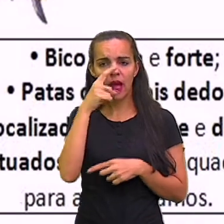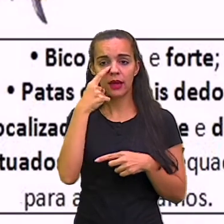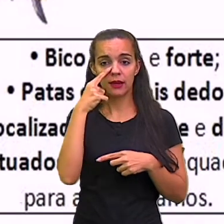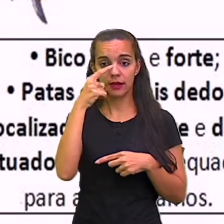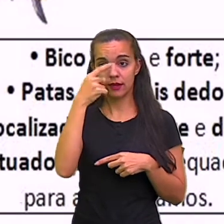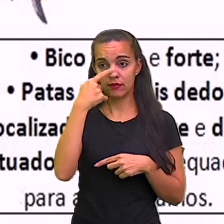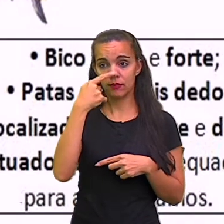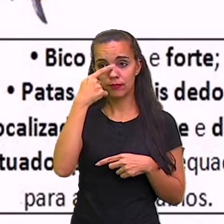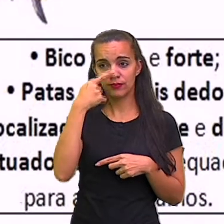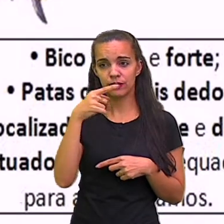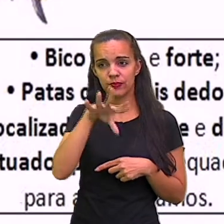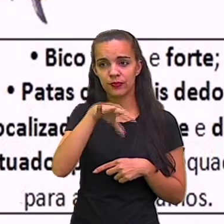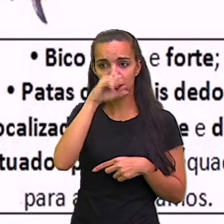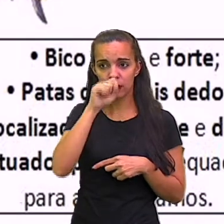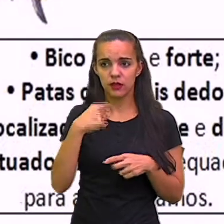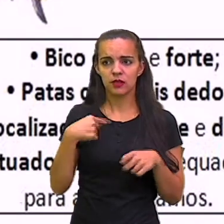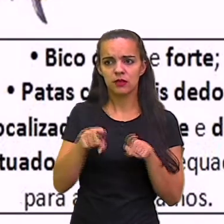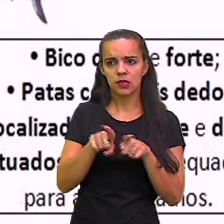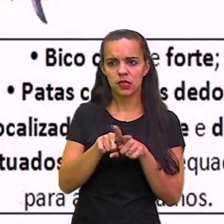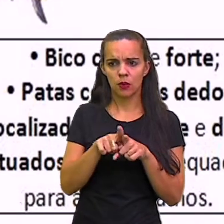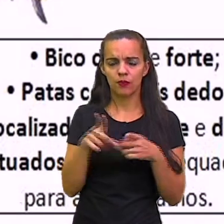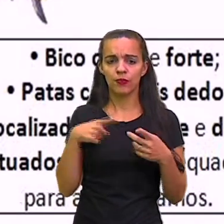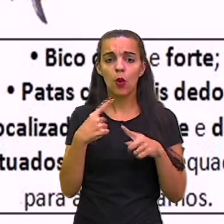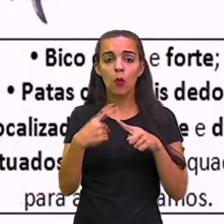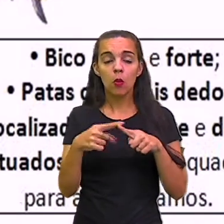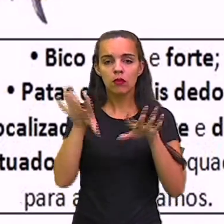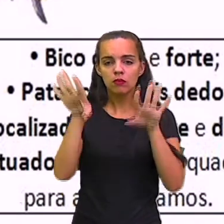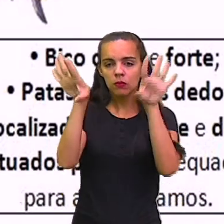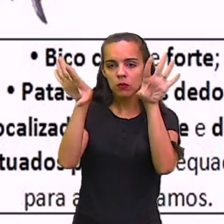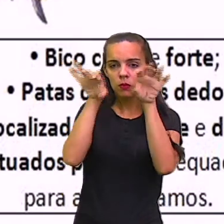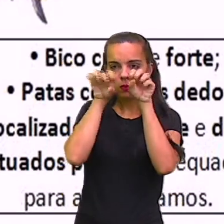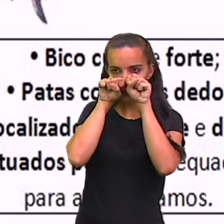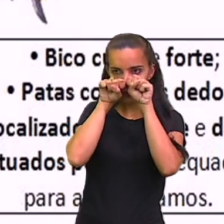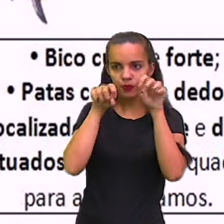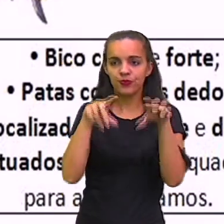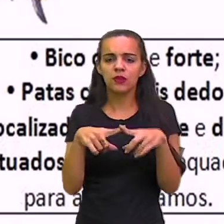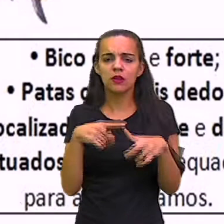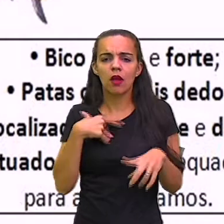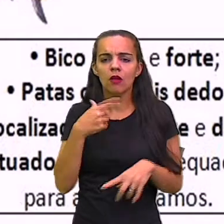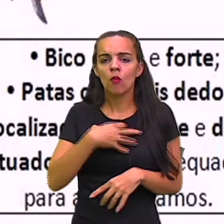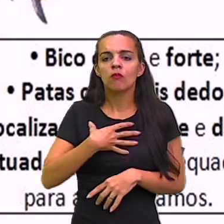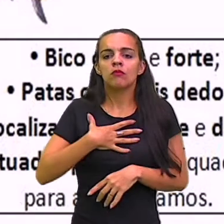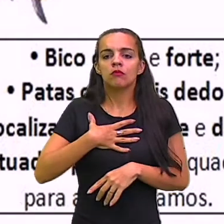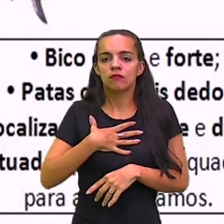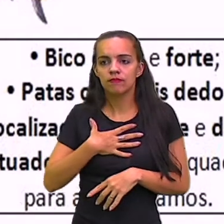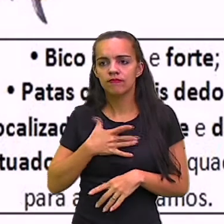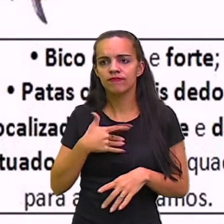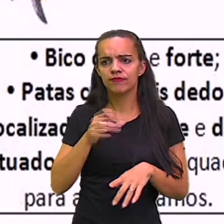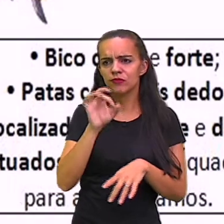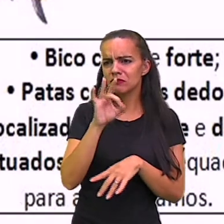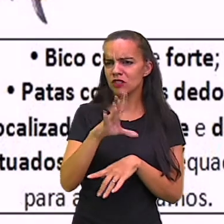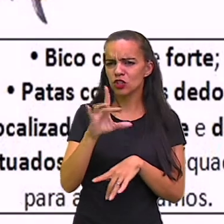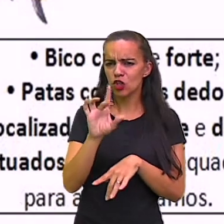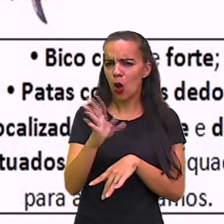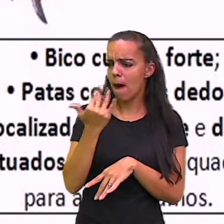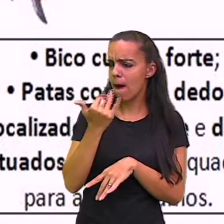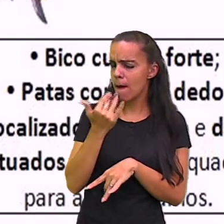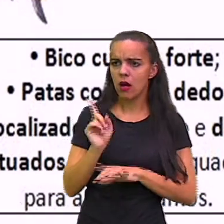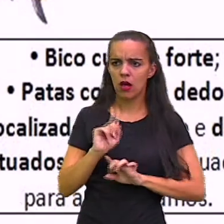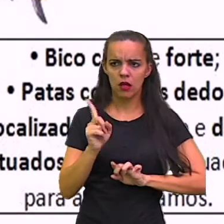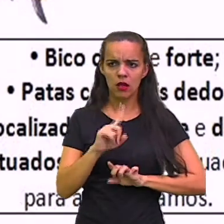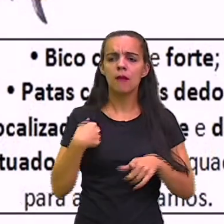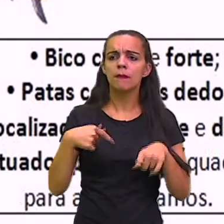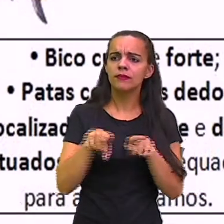ar entra e sai durante a expiração as aves usam os bicos não só para se alimentarem